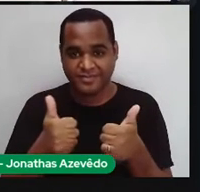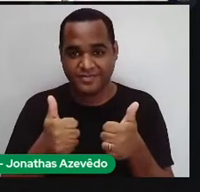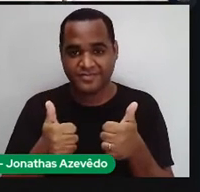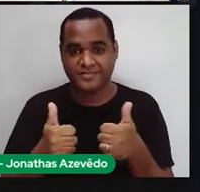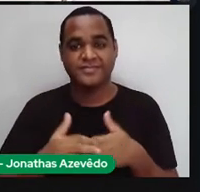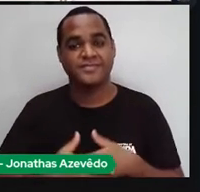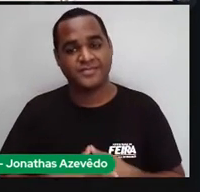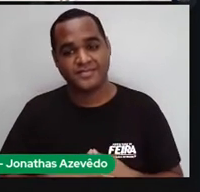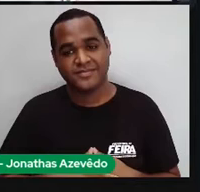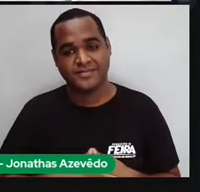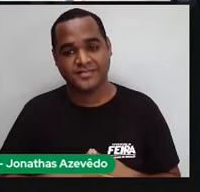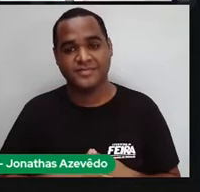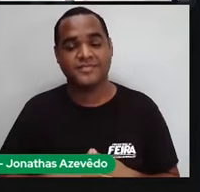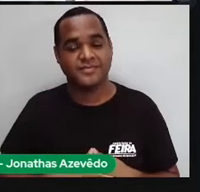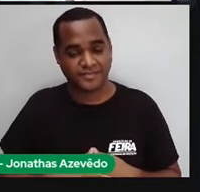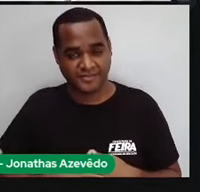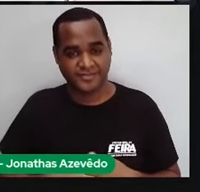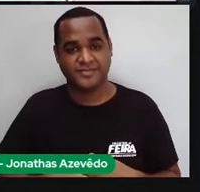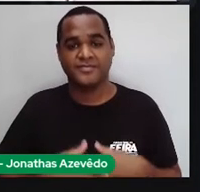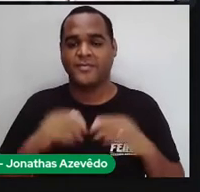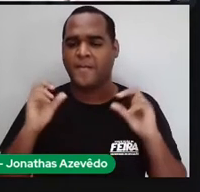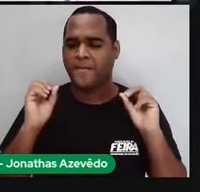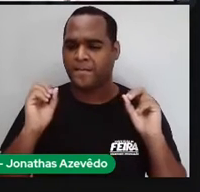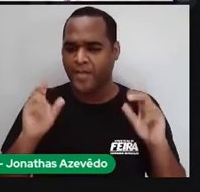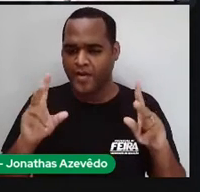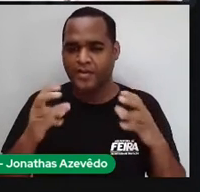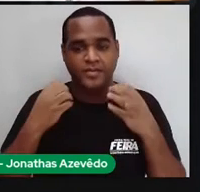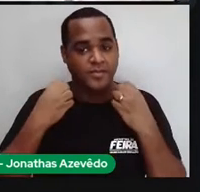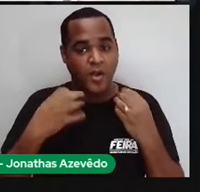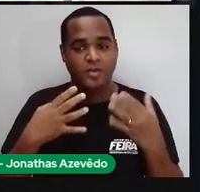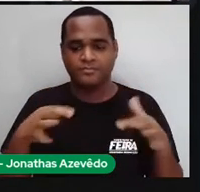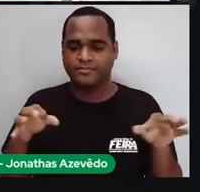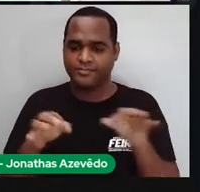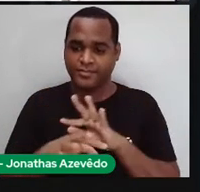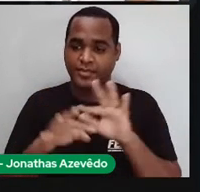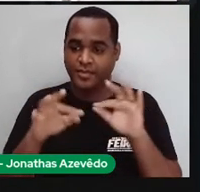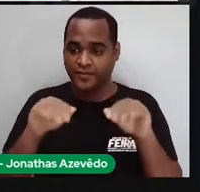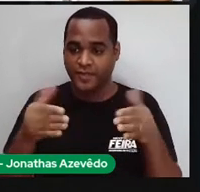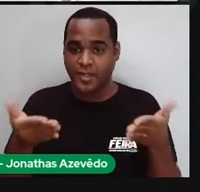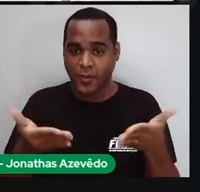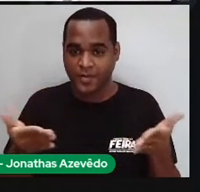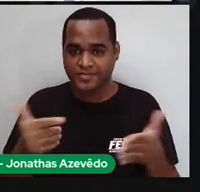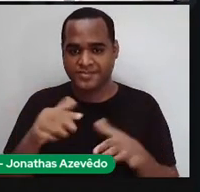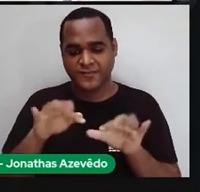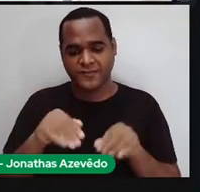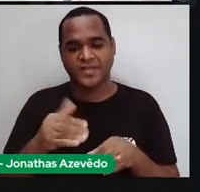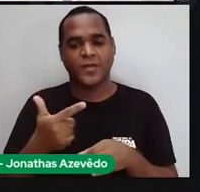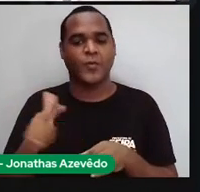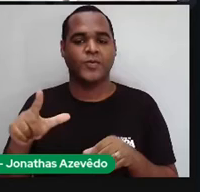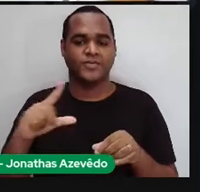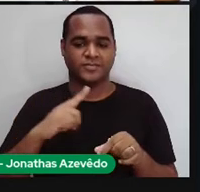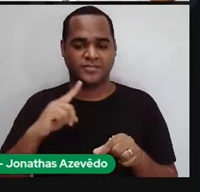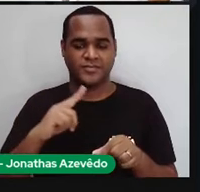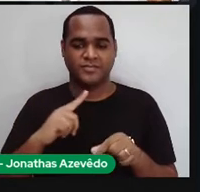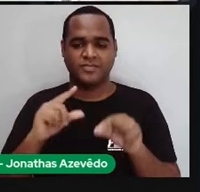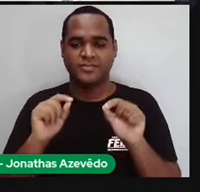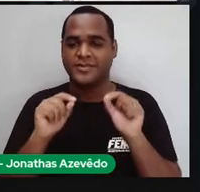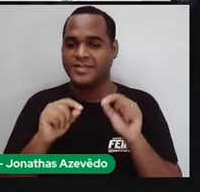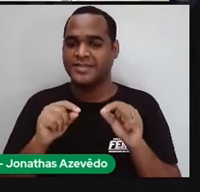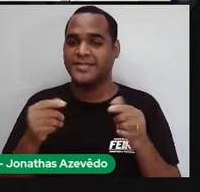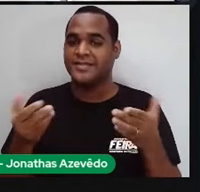bom então que bacana encerramos né Chegamos Ao Final De Mais uma de nossas aulas